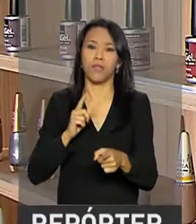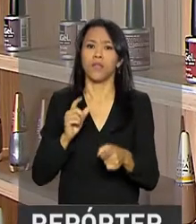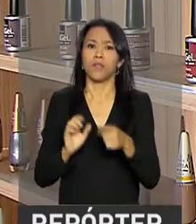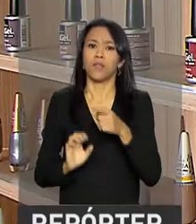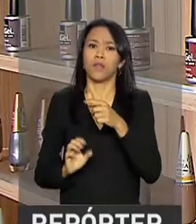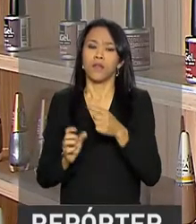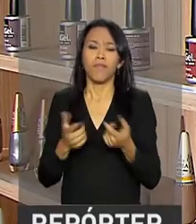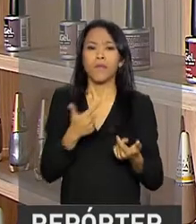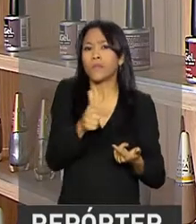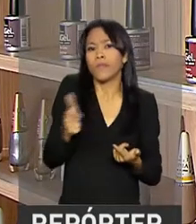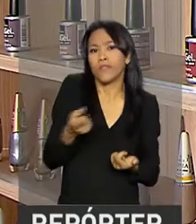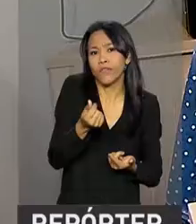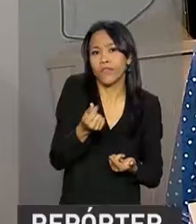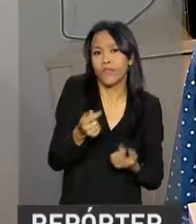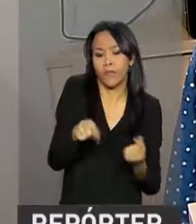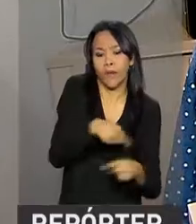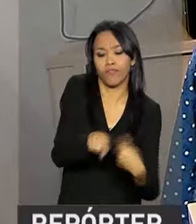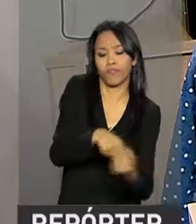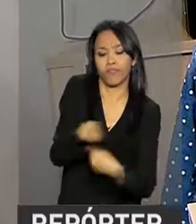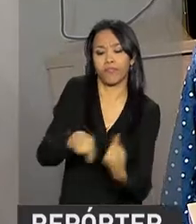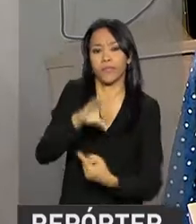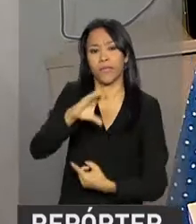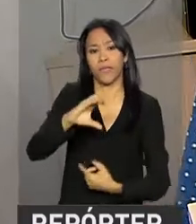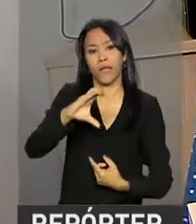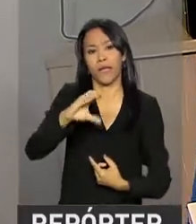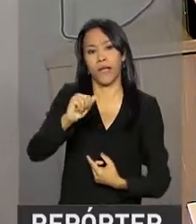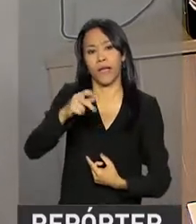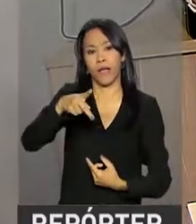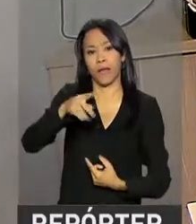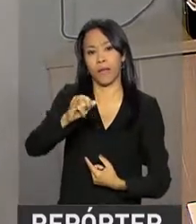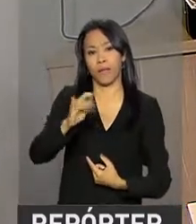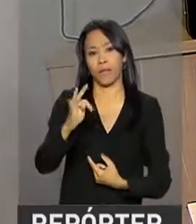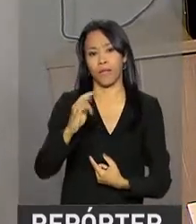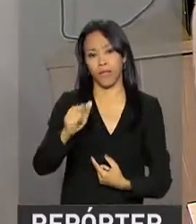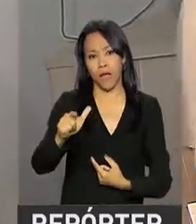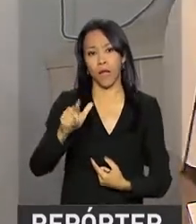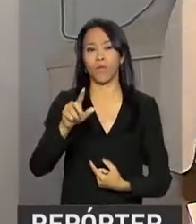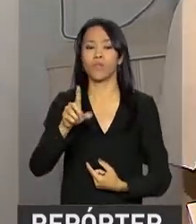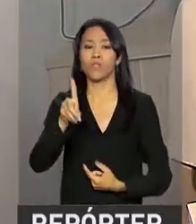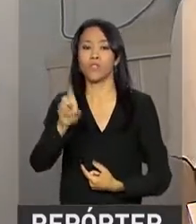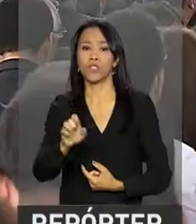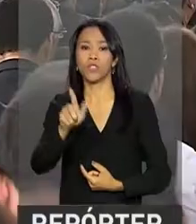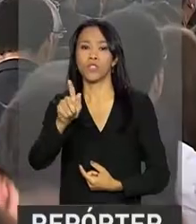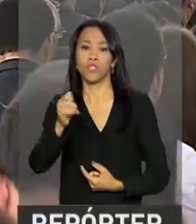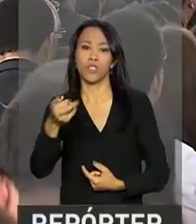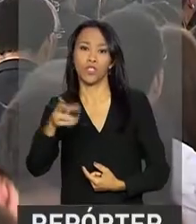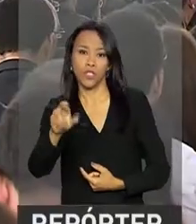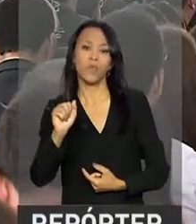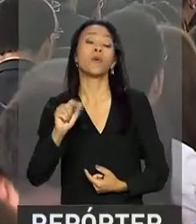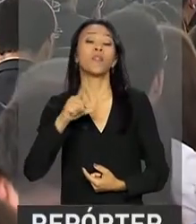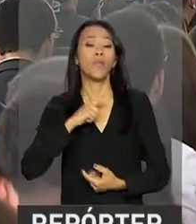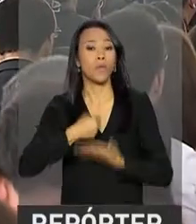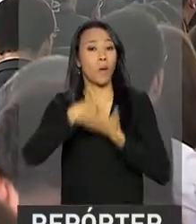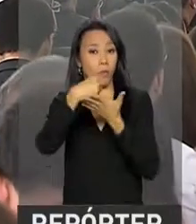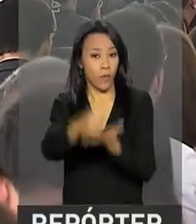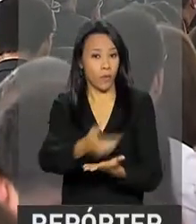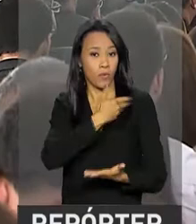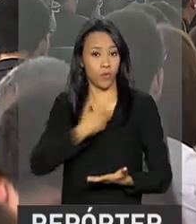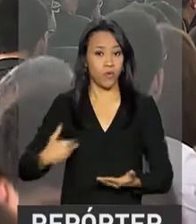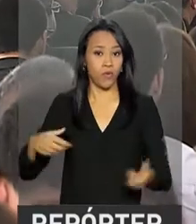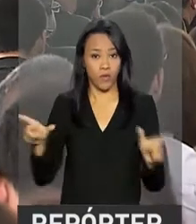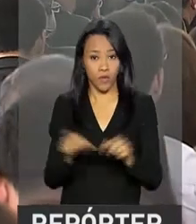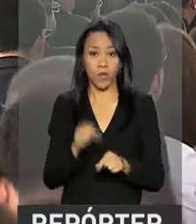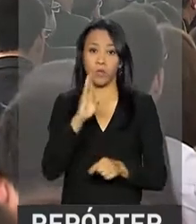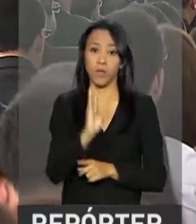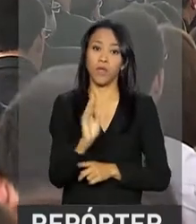para o capital de giro vai poder contar com o apoio do bnds giro um programa do governo lançado